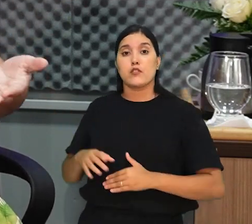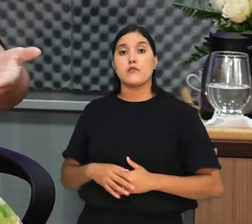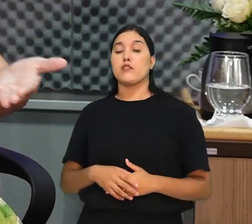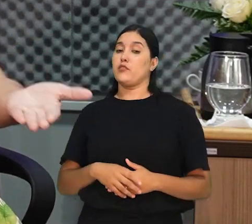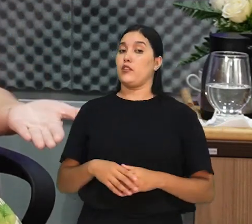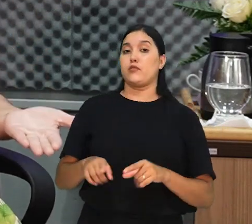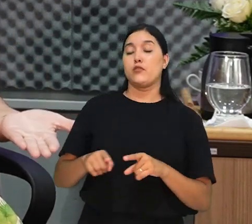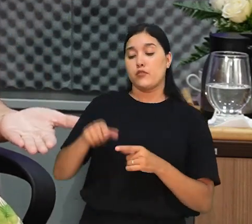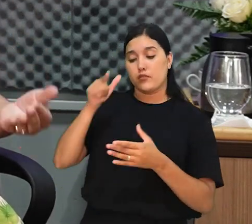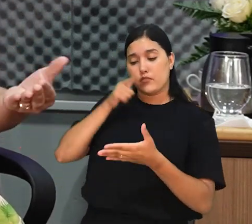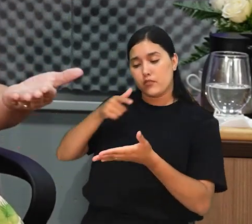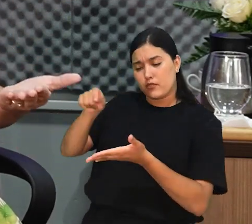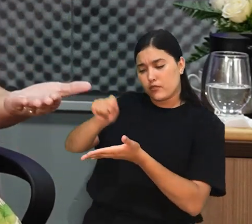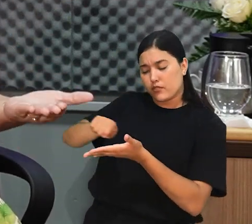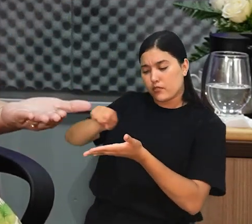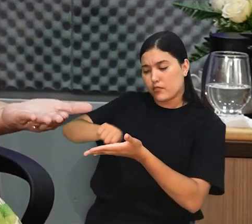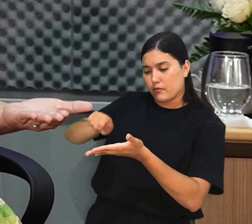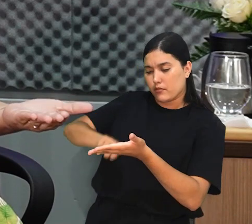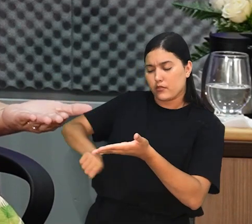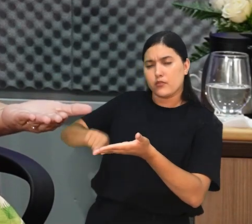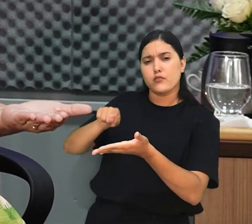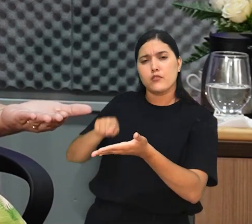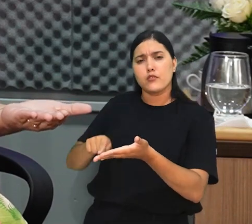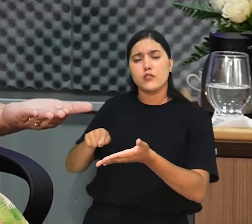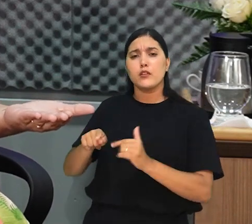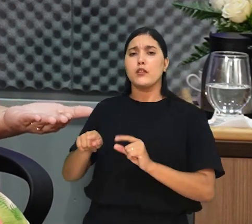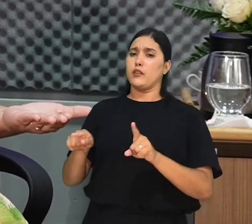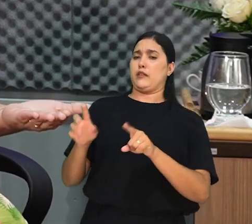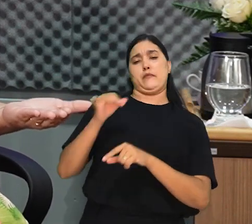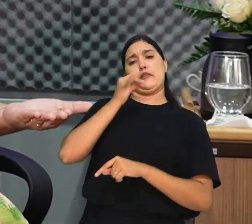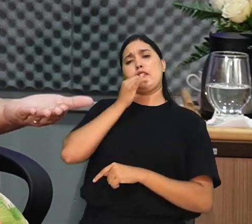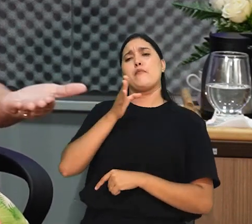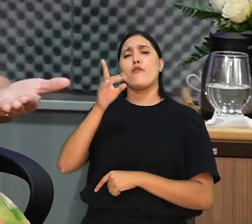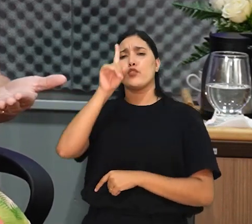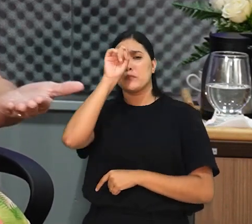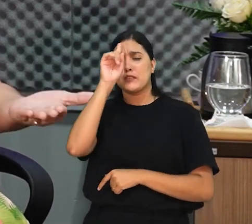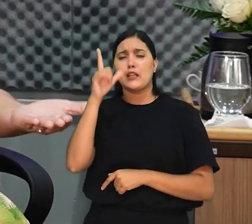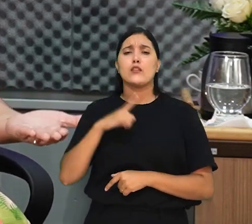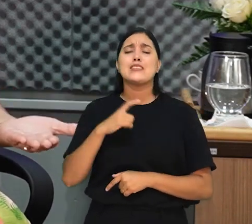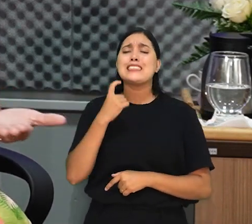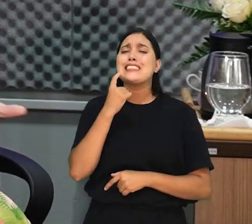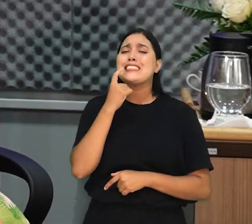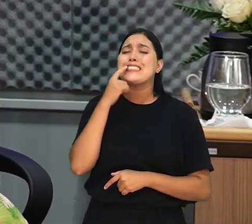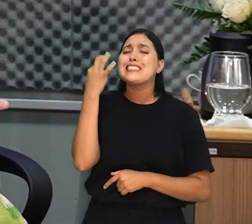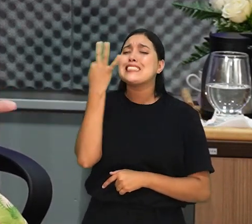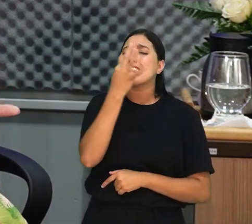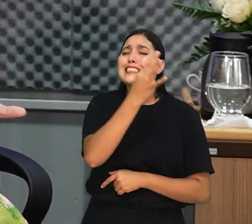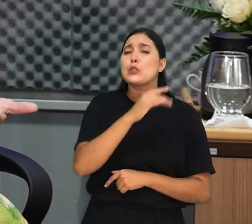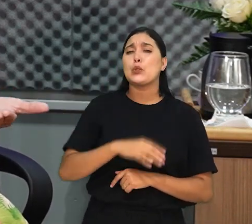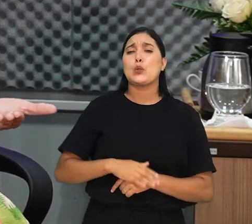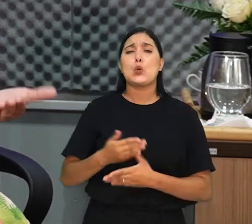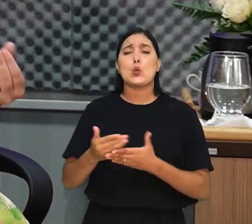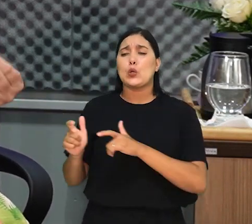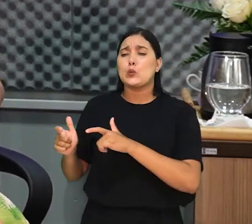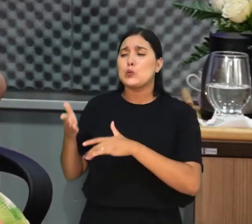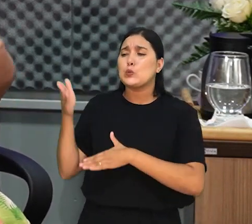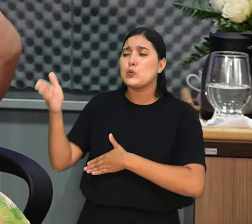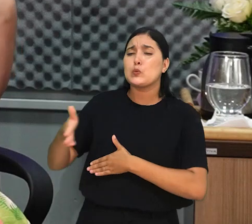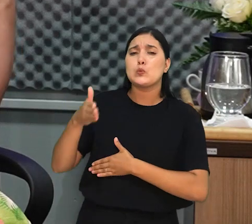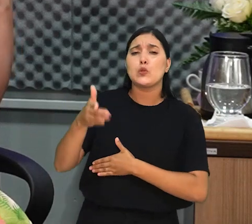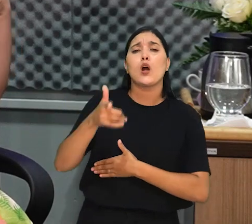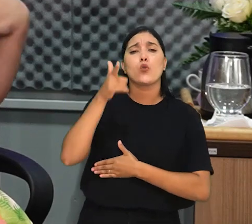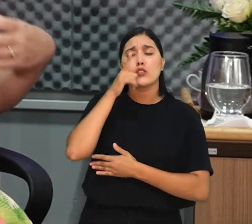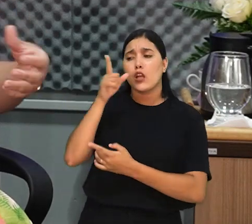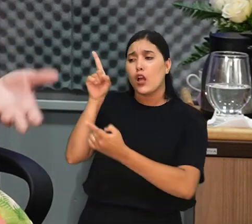conseguir, pelo menos escrever, a pessoa ia poder atender ele, né? Se ele fosse em algum hospital, estou com dor no dente, estou com dor em tal lugar, e ele ia